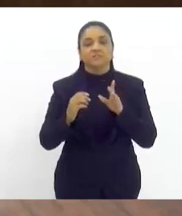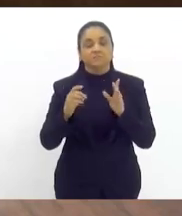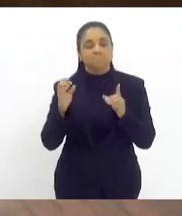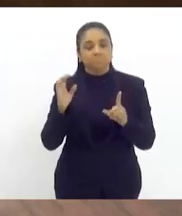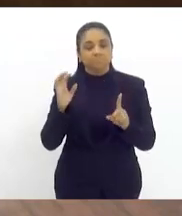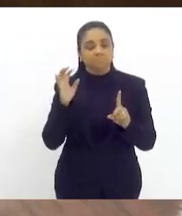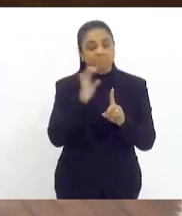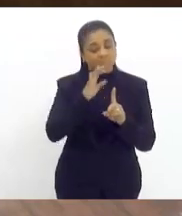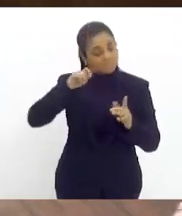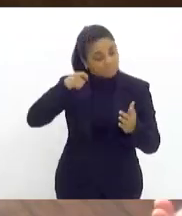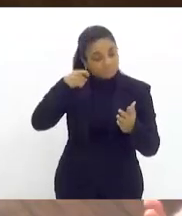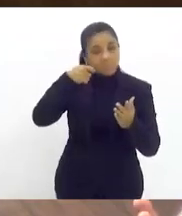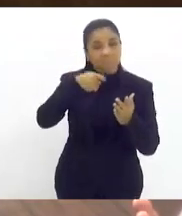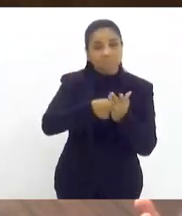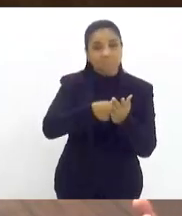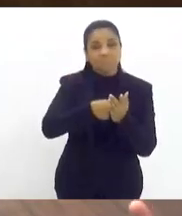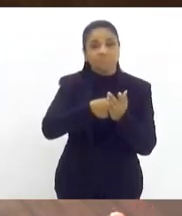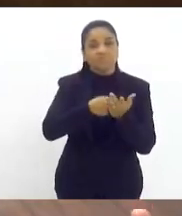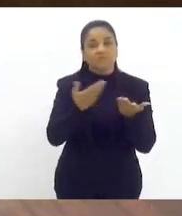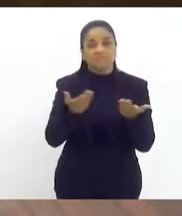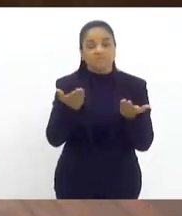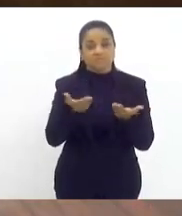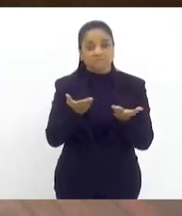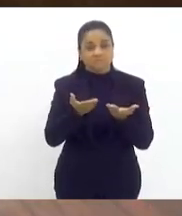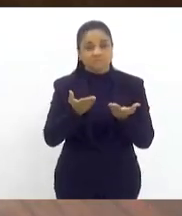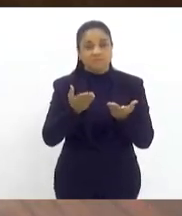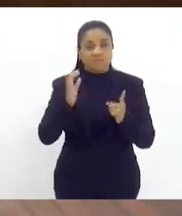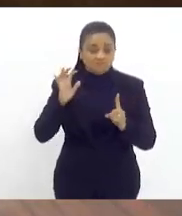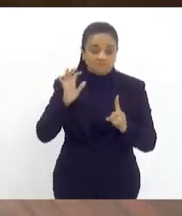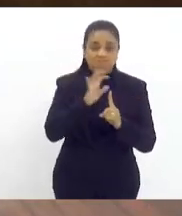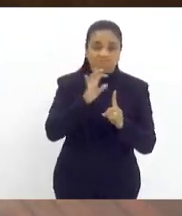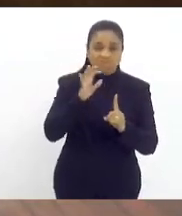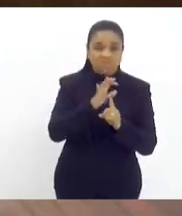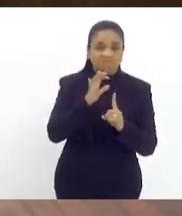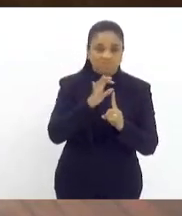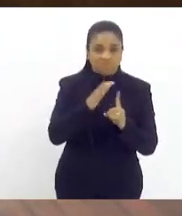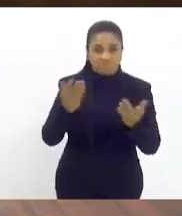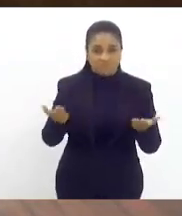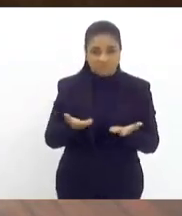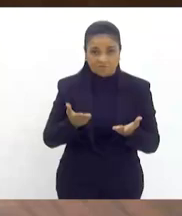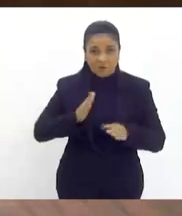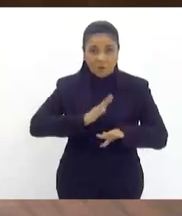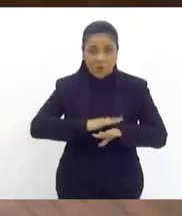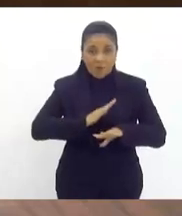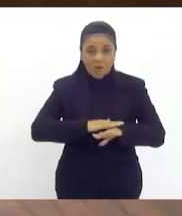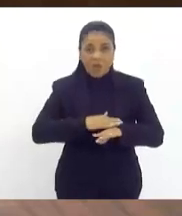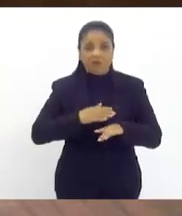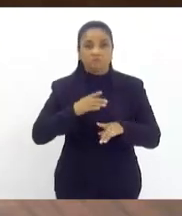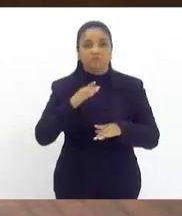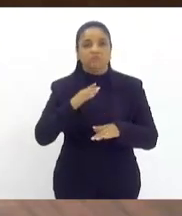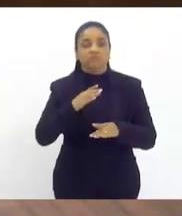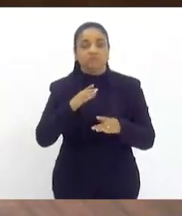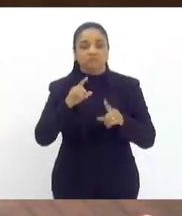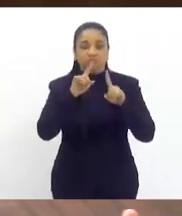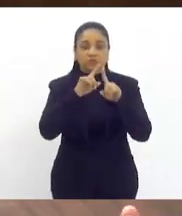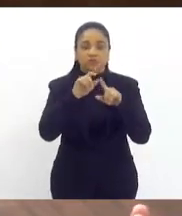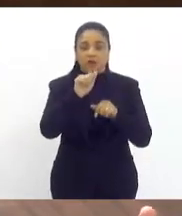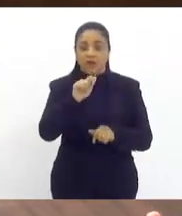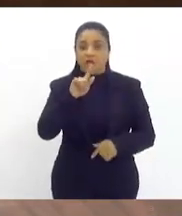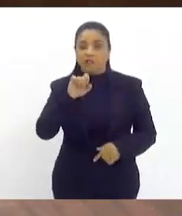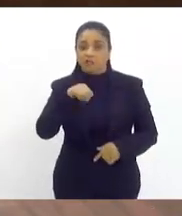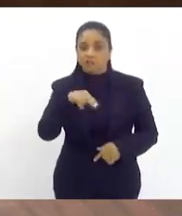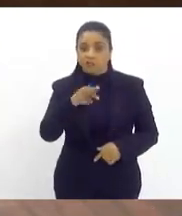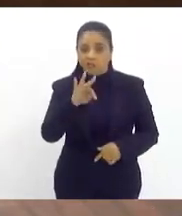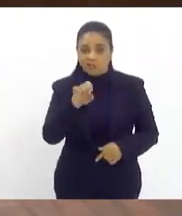cenário inclusive que a gente tem assistido de maior repressão não só dos agentes de segurança pública estaduais mas também dos